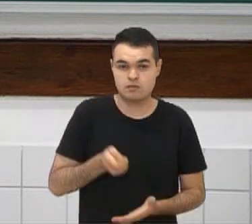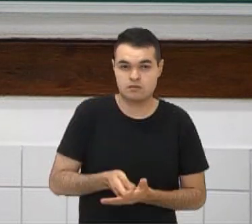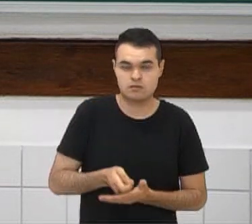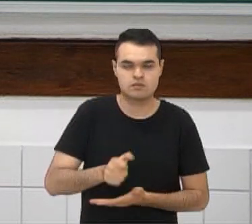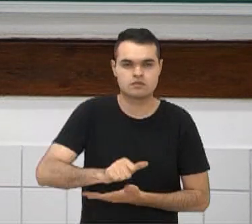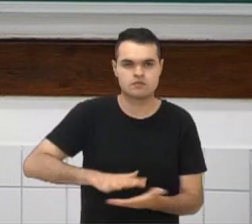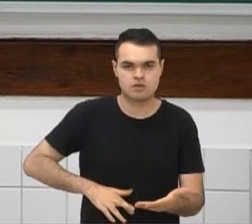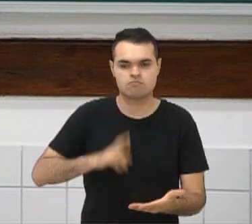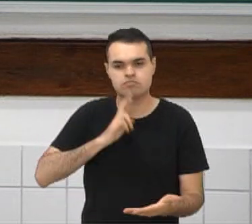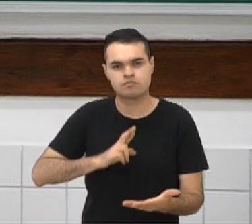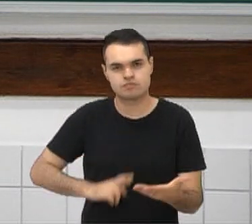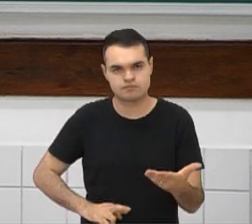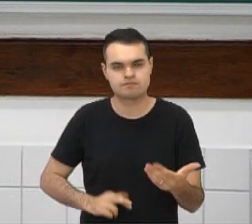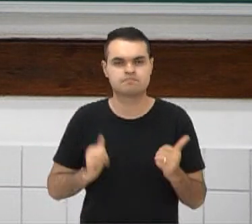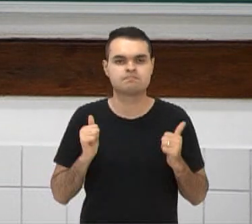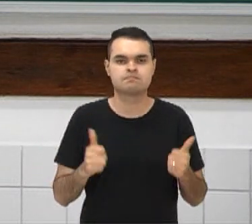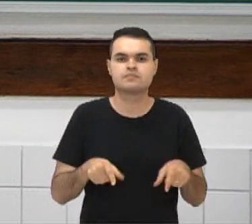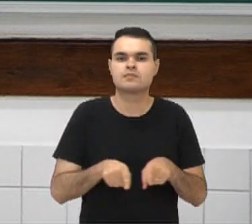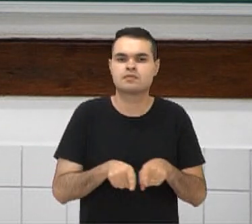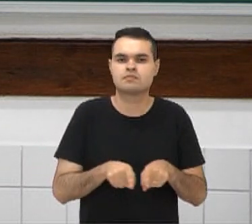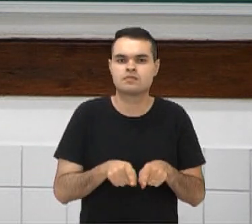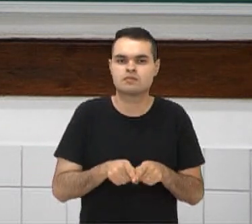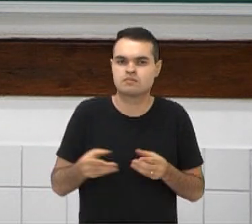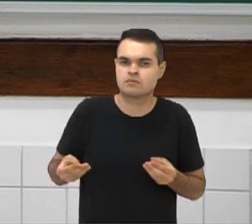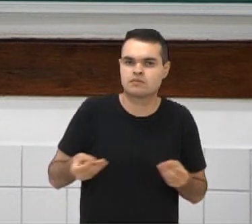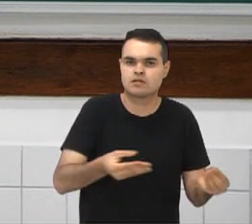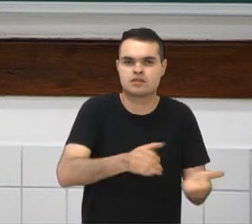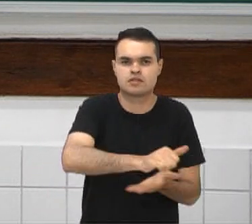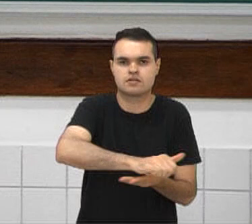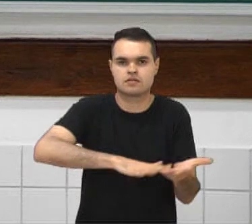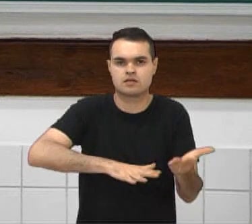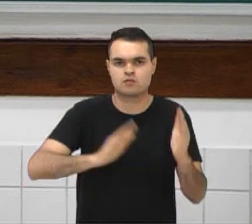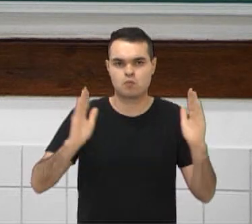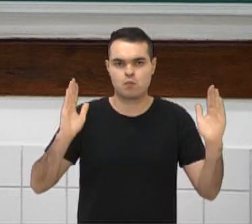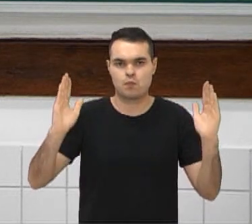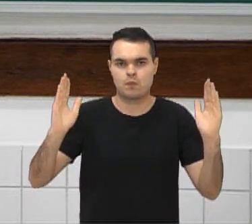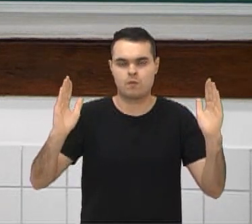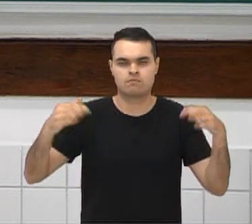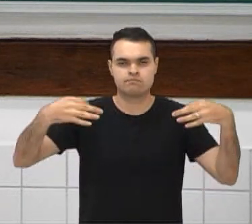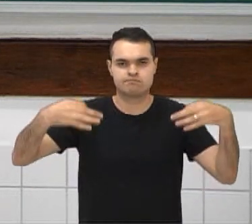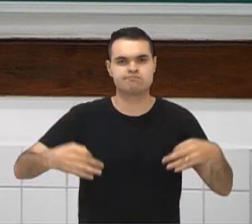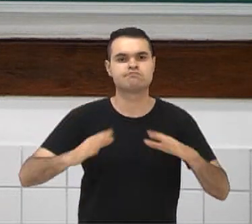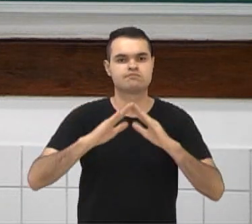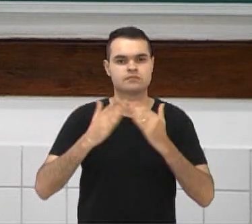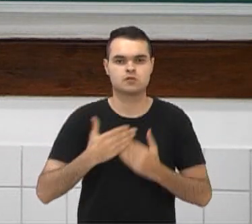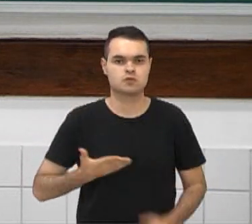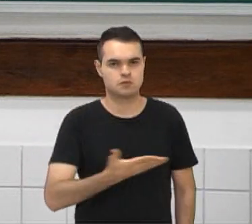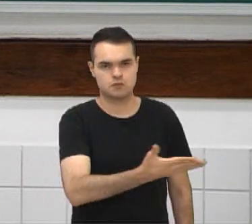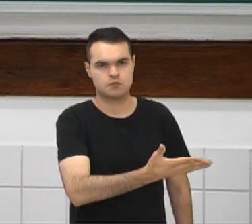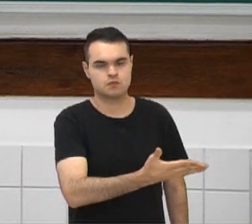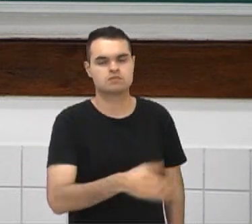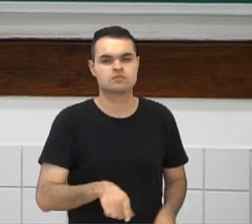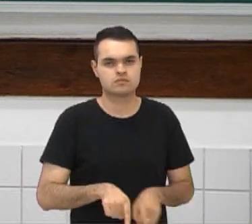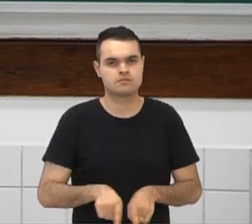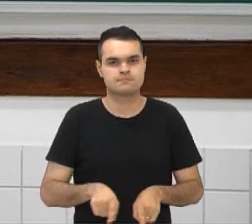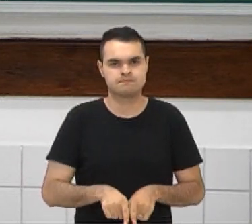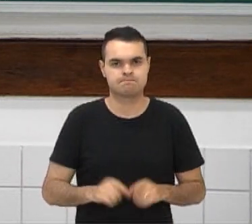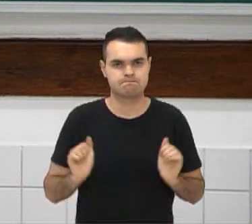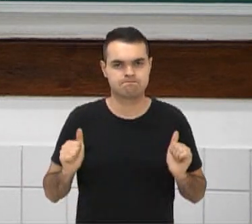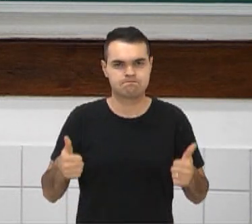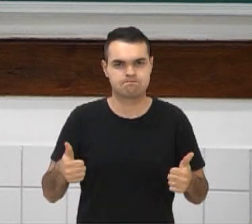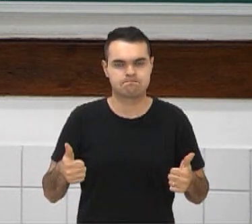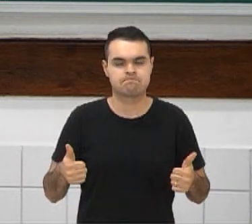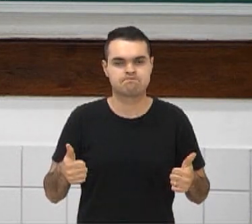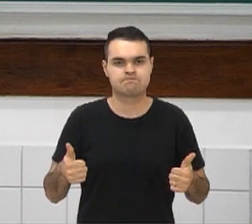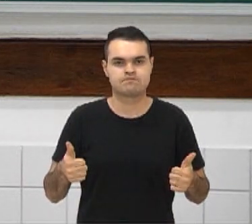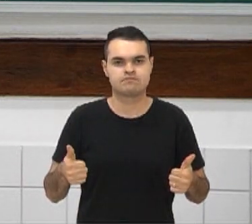atividades obrigatórias, tá? E também de entregar no prazo as atividades na escola, quem está fazendo as atividades impressas, tá?